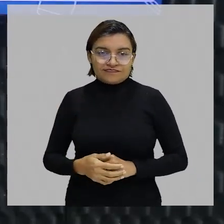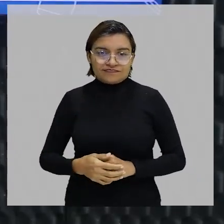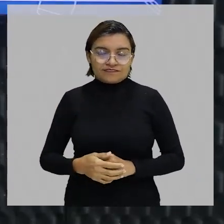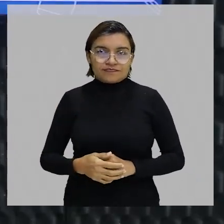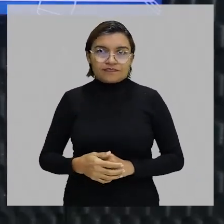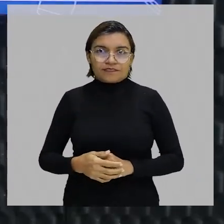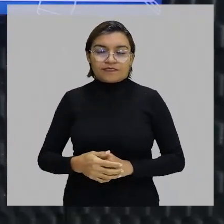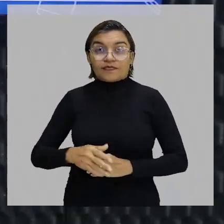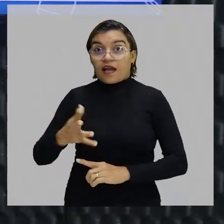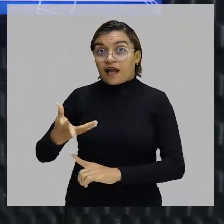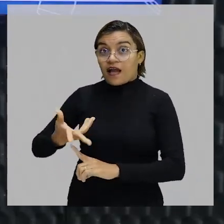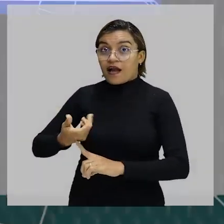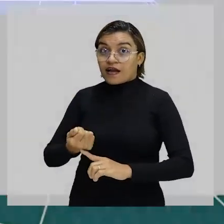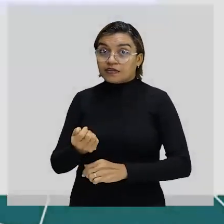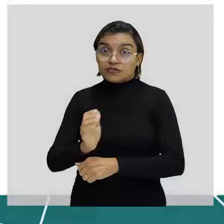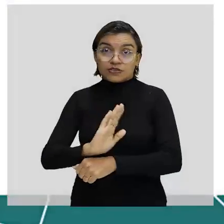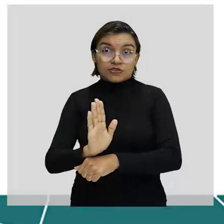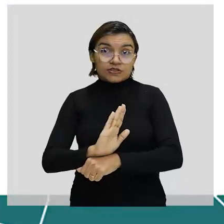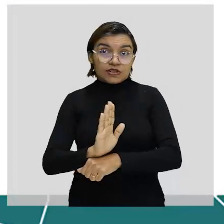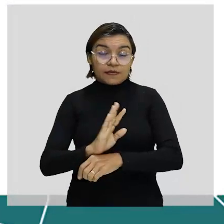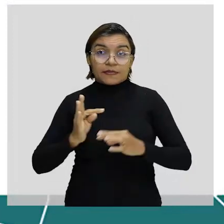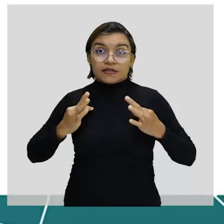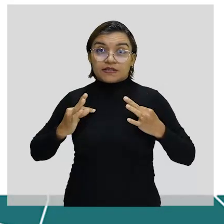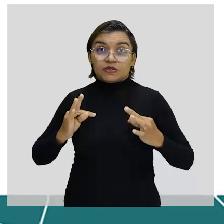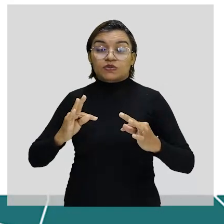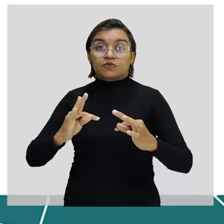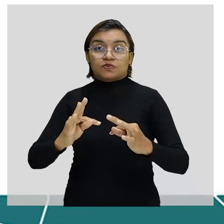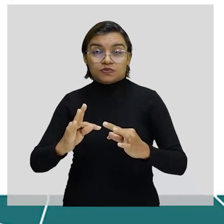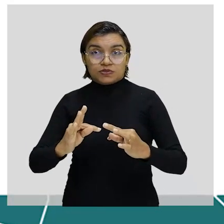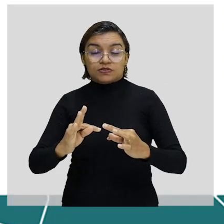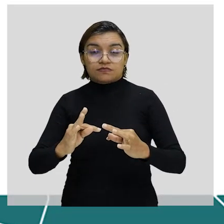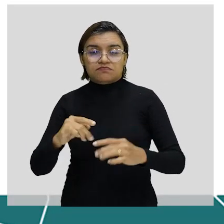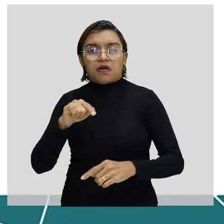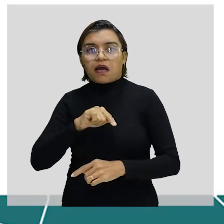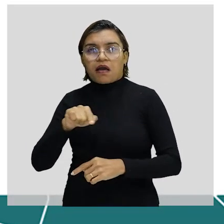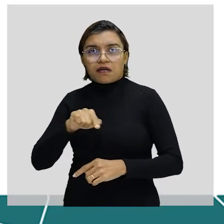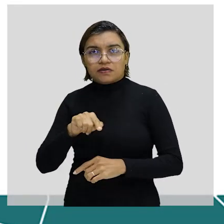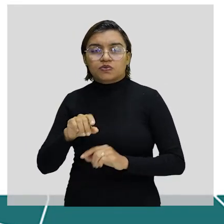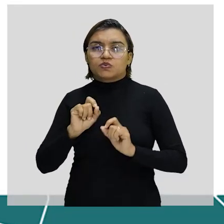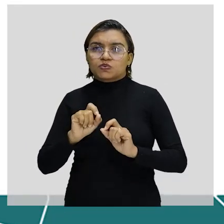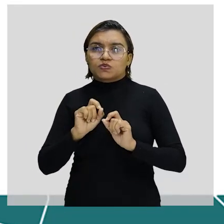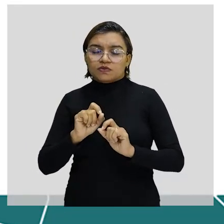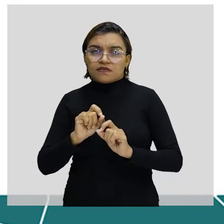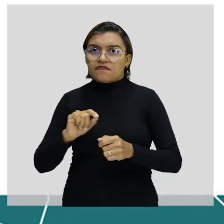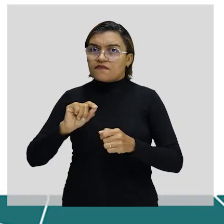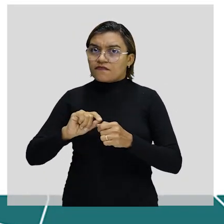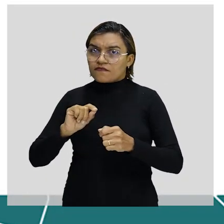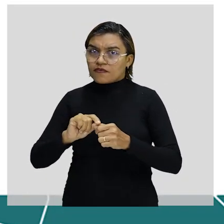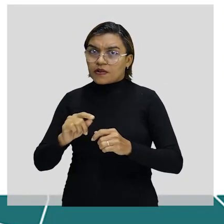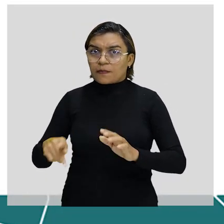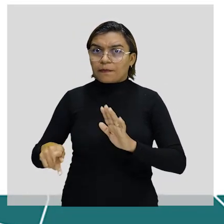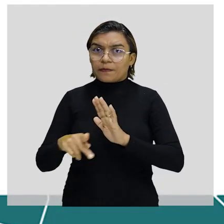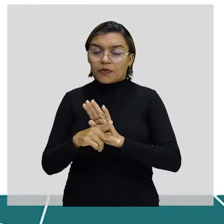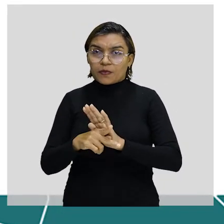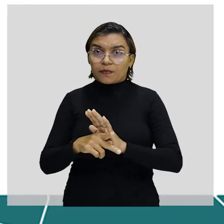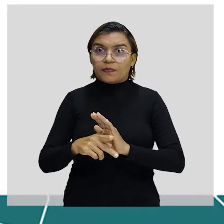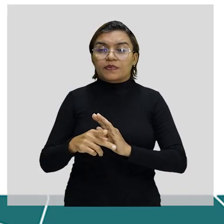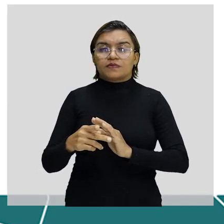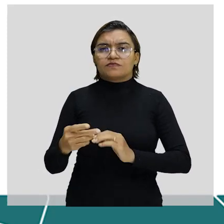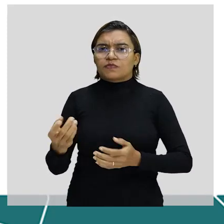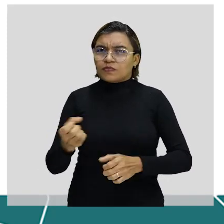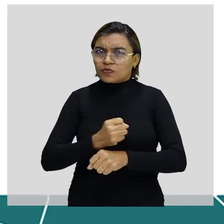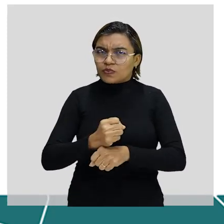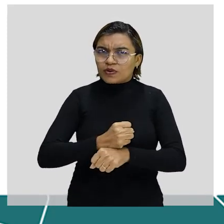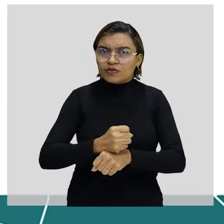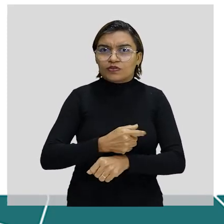cinema, tecnologia e outras formas misturadas que parecem que foram feitas para os dias de hoje, 2021. Só